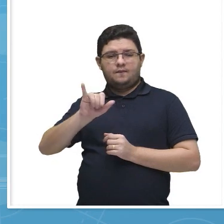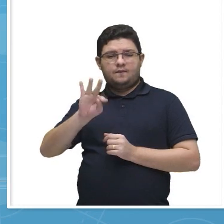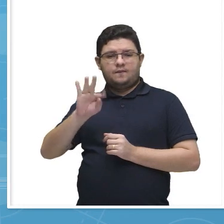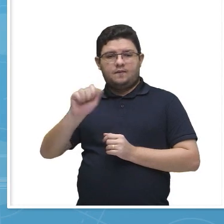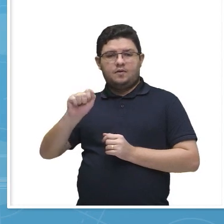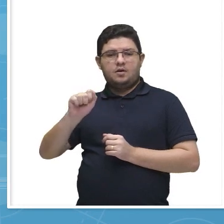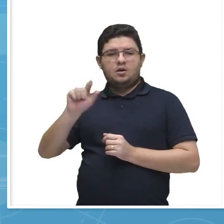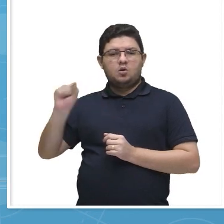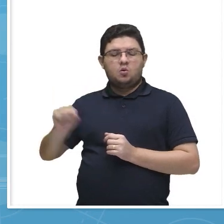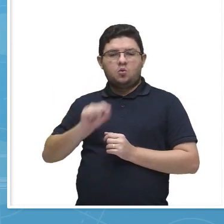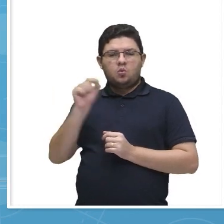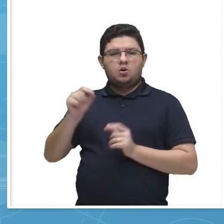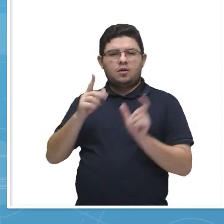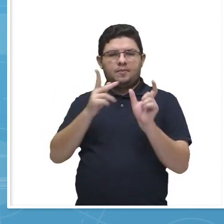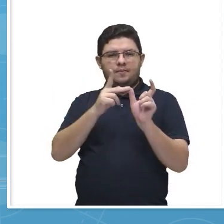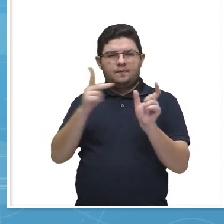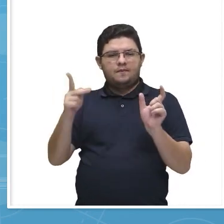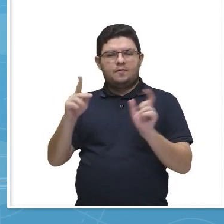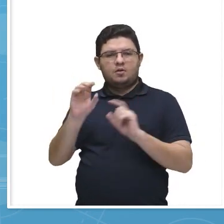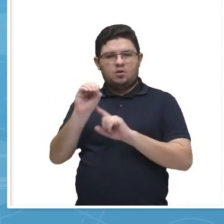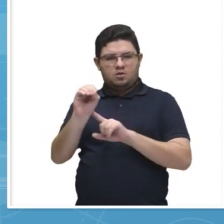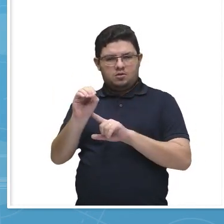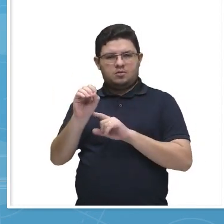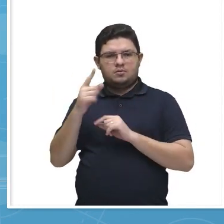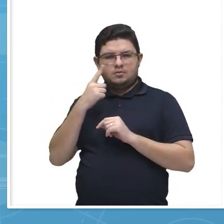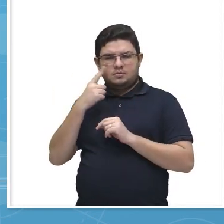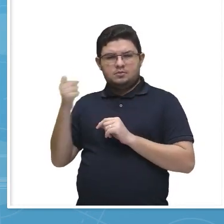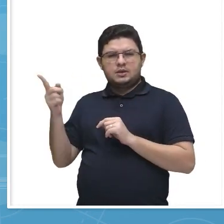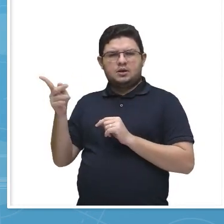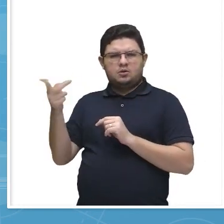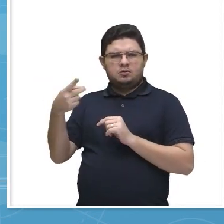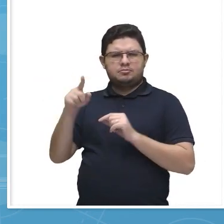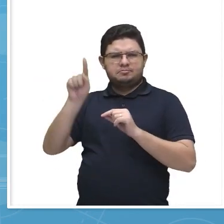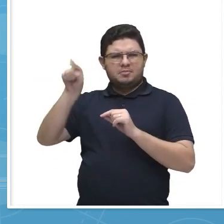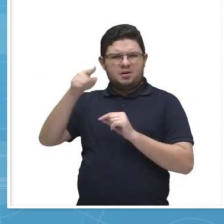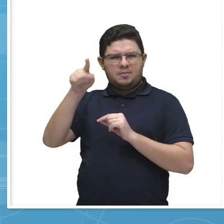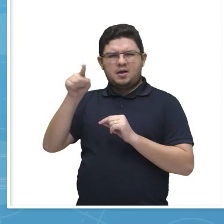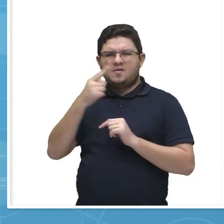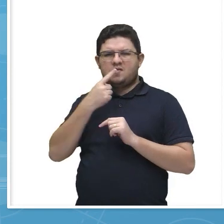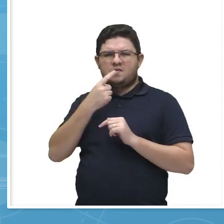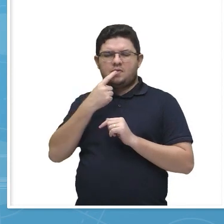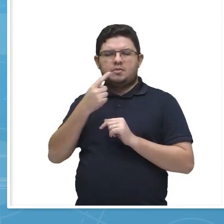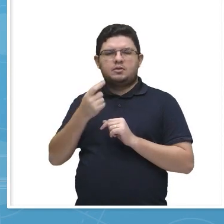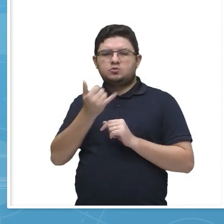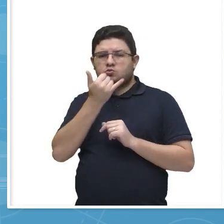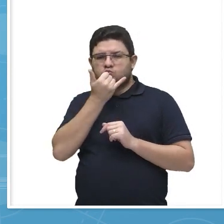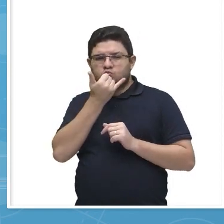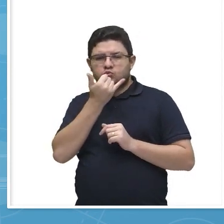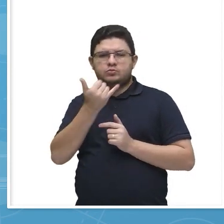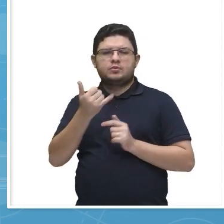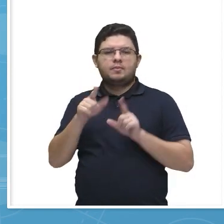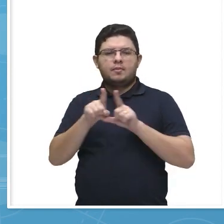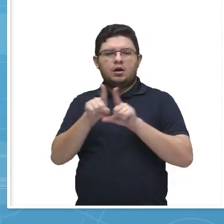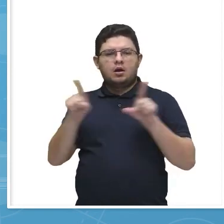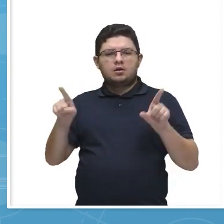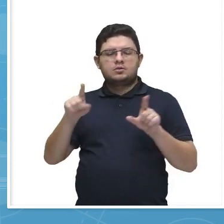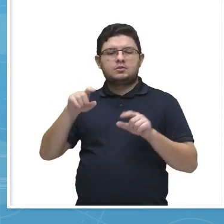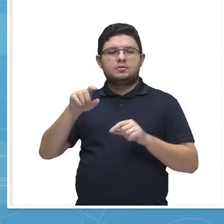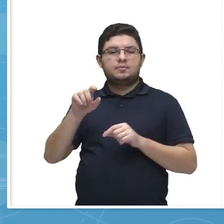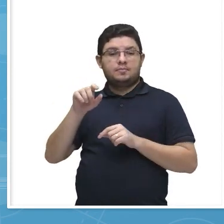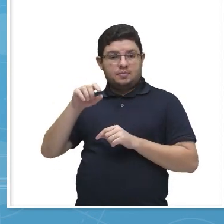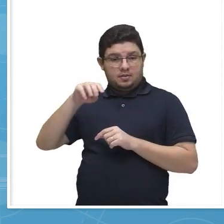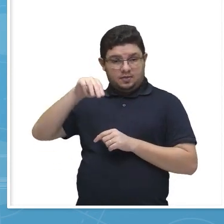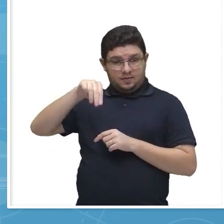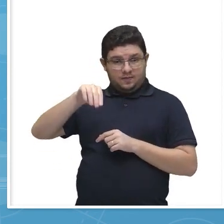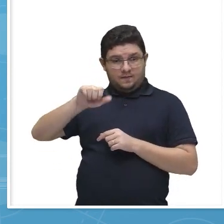oração, certo? Então, pedimos perdão aí por esse equívoco na classificação, mas a palavra mãe é objeto direto e